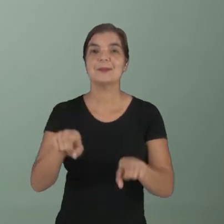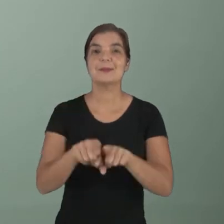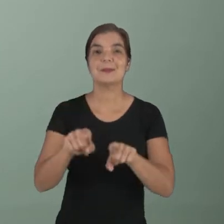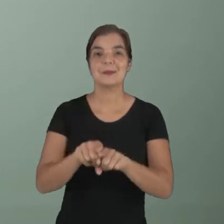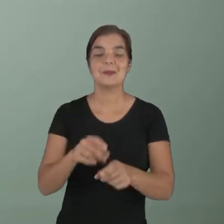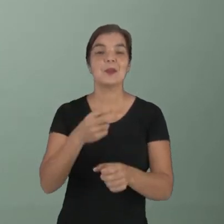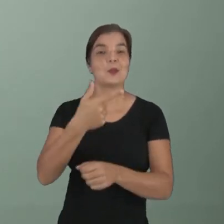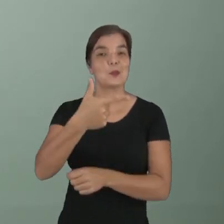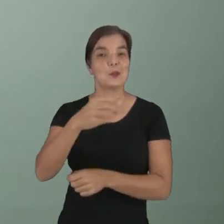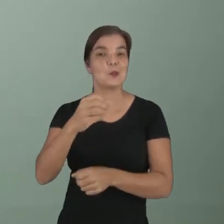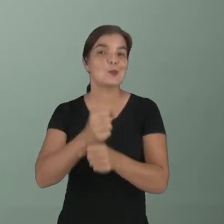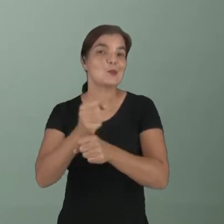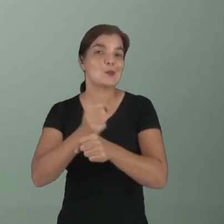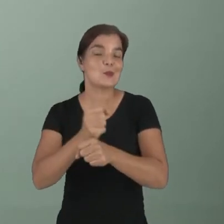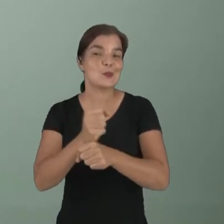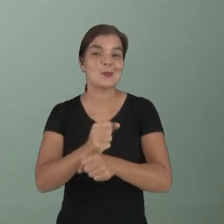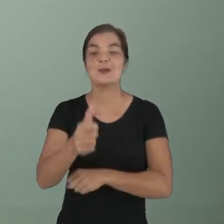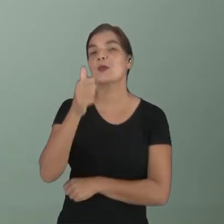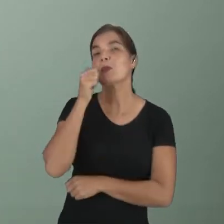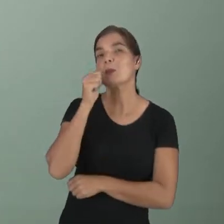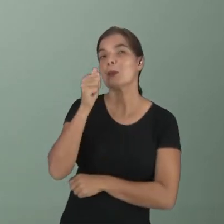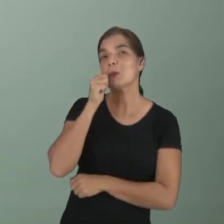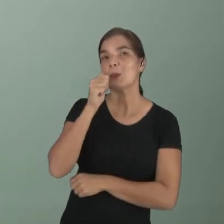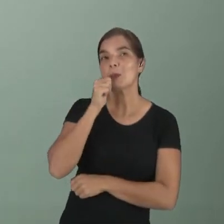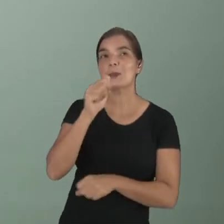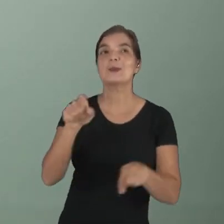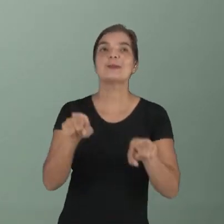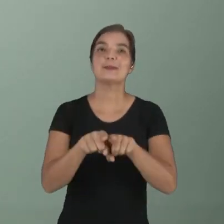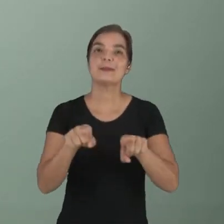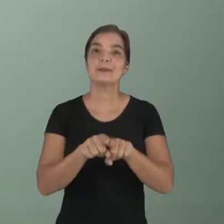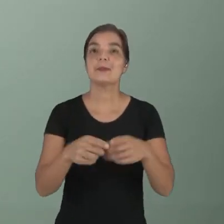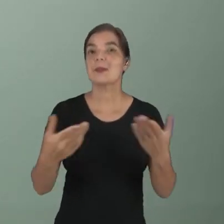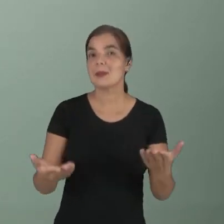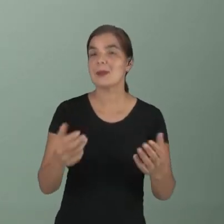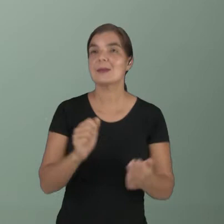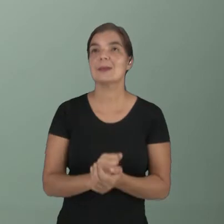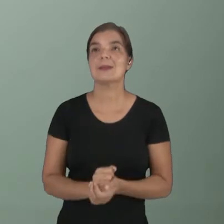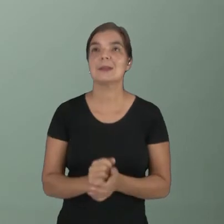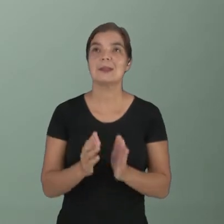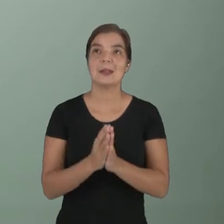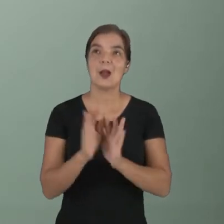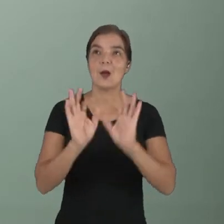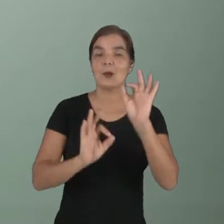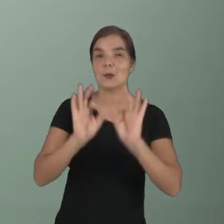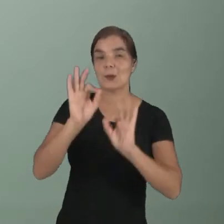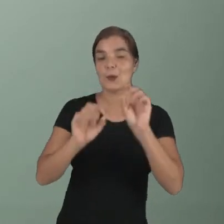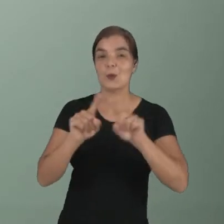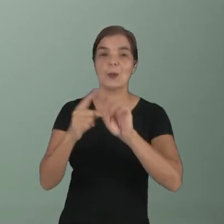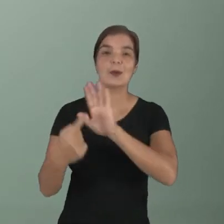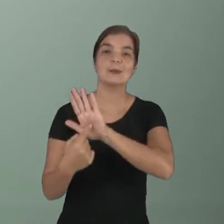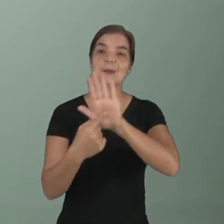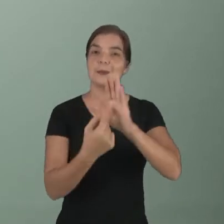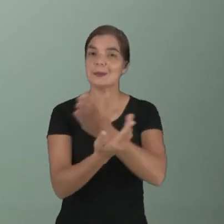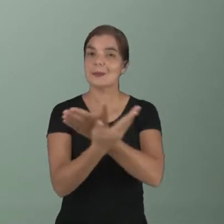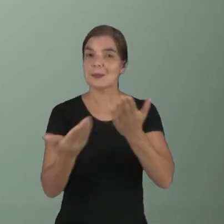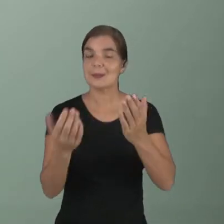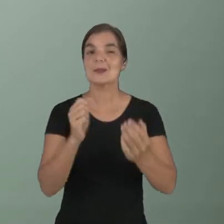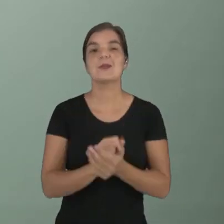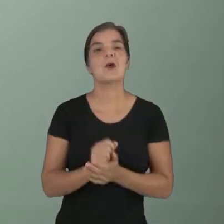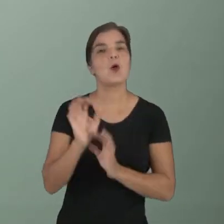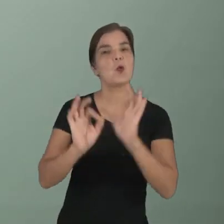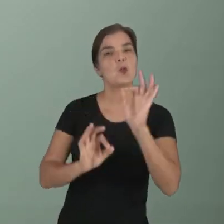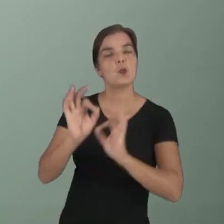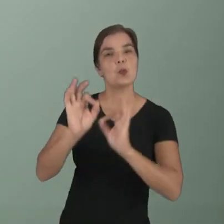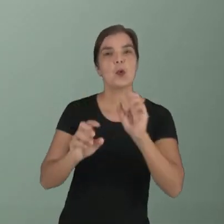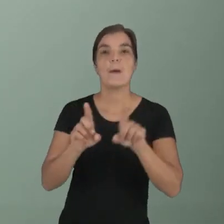200 anos por uma mulher, pela Mary Shelley. E aqui nessa organização que eu apresento para vocês, ela foi